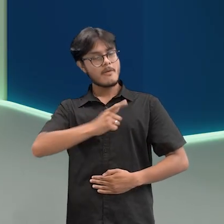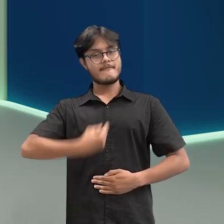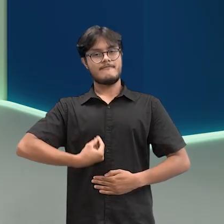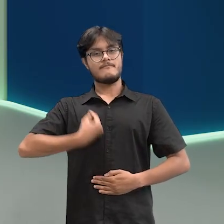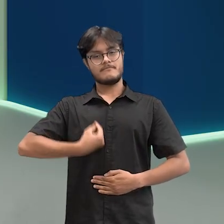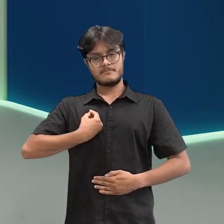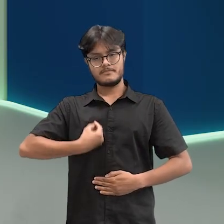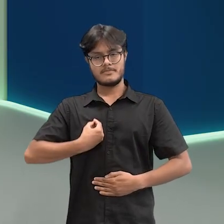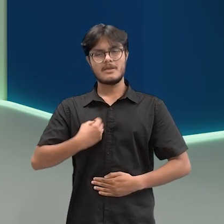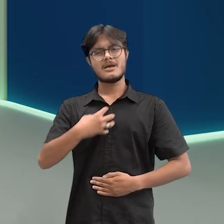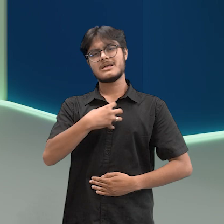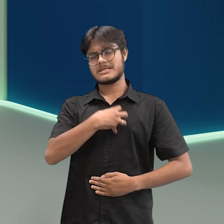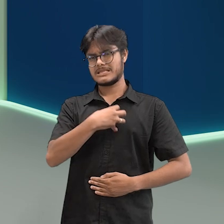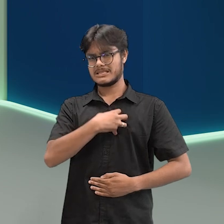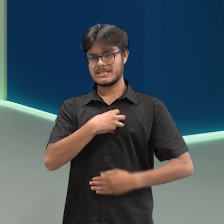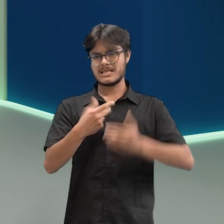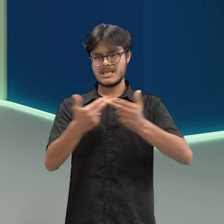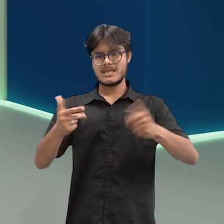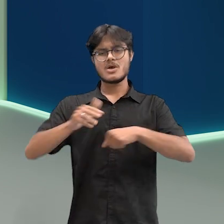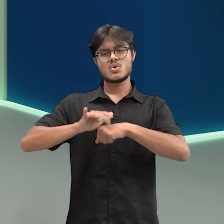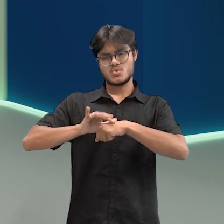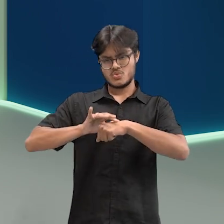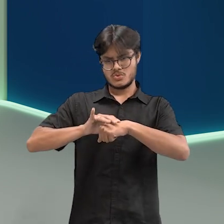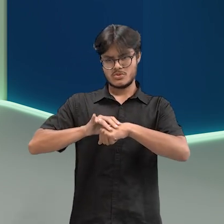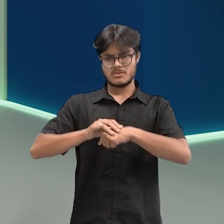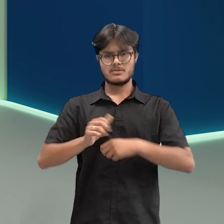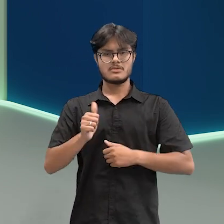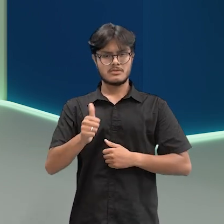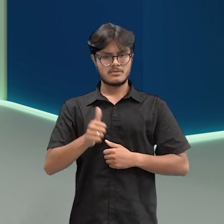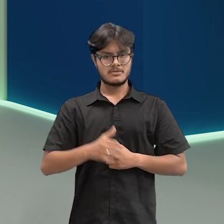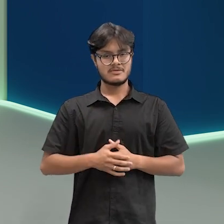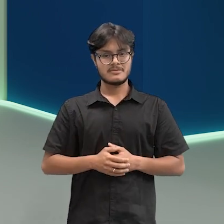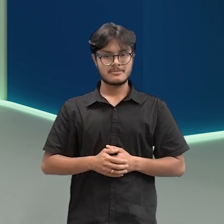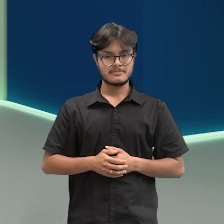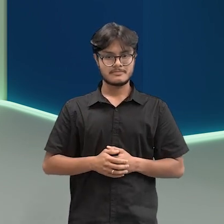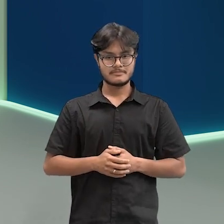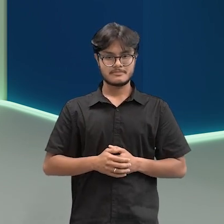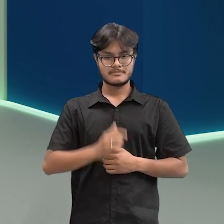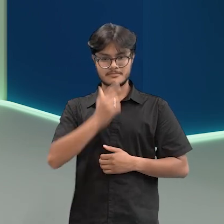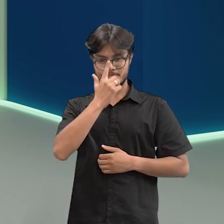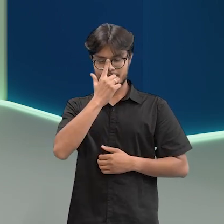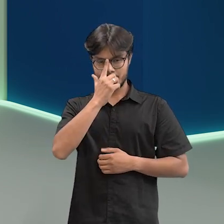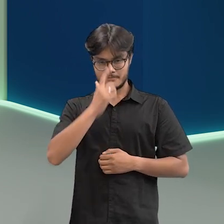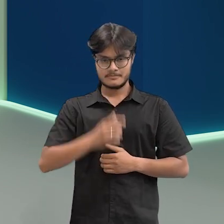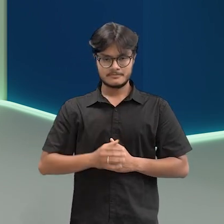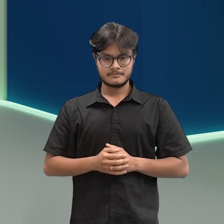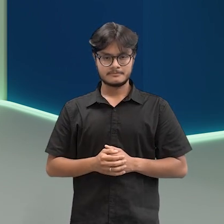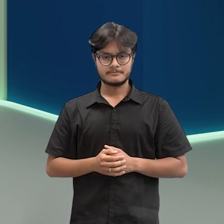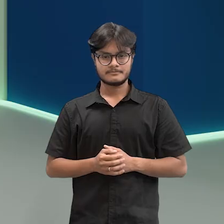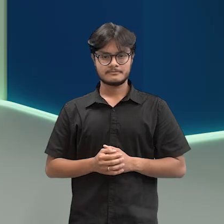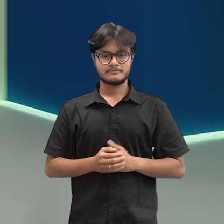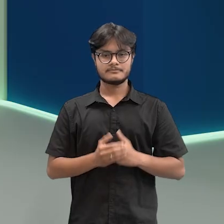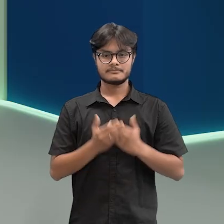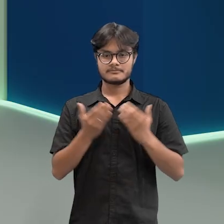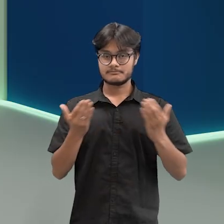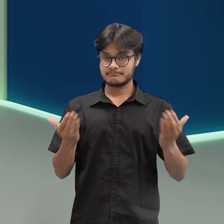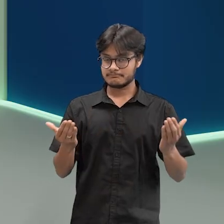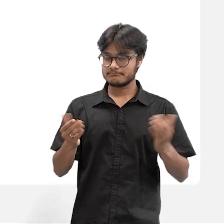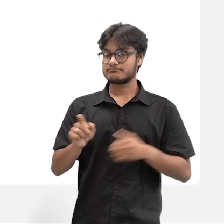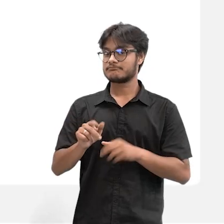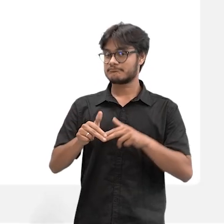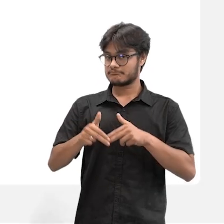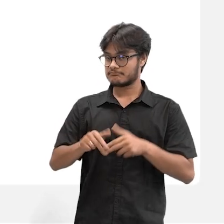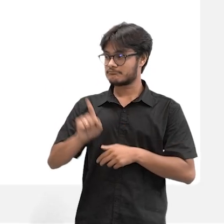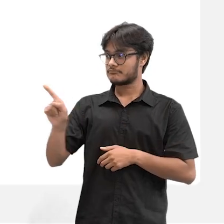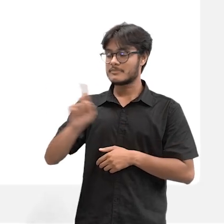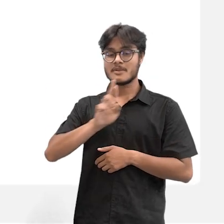gerando esses sintomas. É o famoso sintoma do Jeca Tatu, não é verdade? Por isso, gente, que nessa questão, a